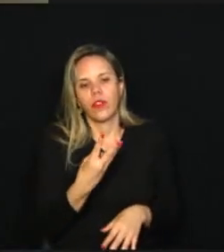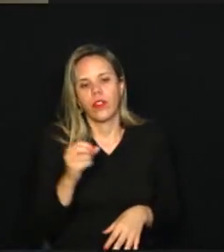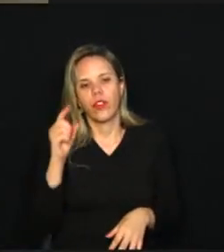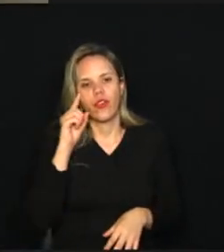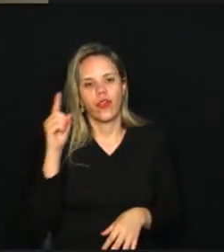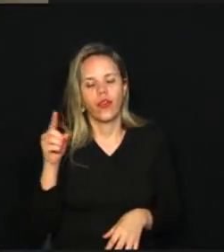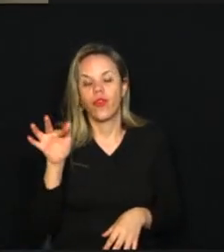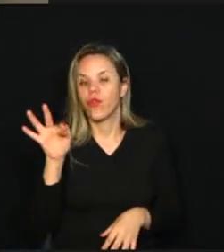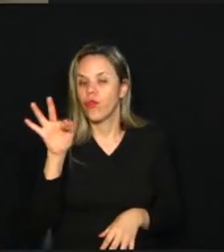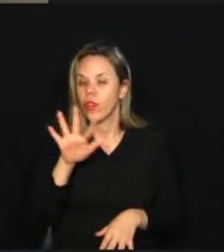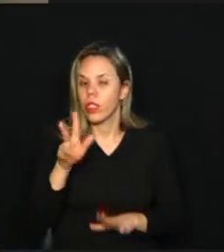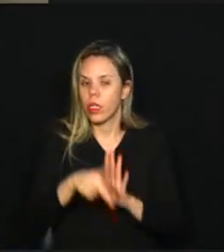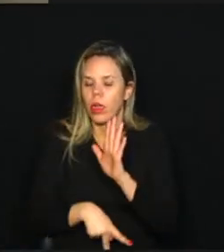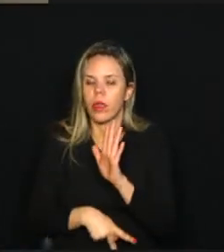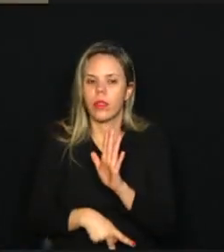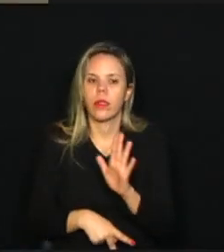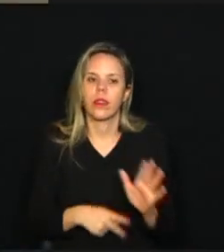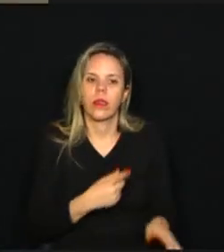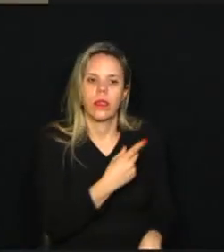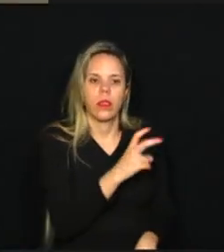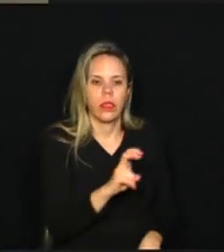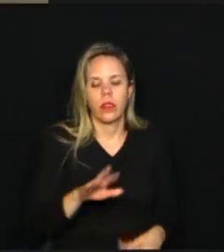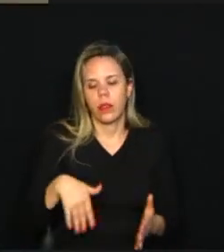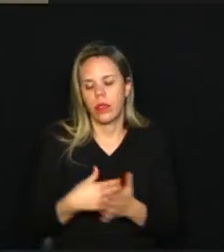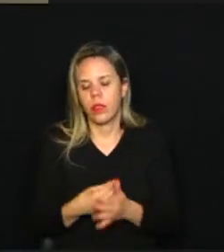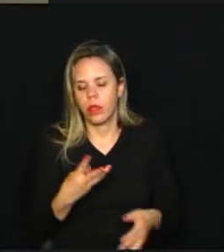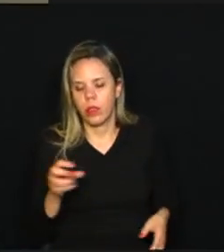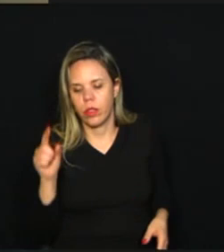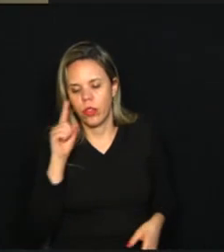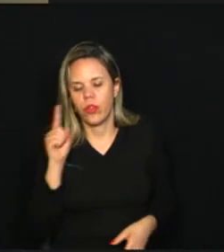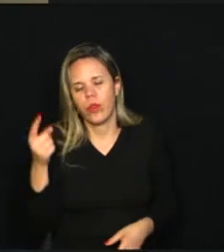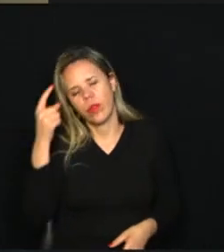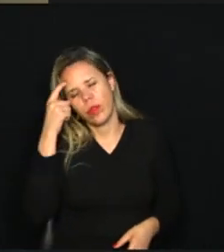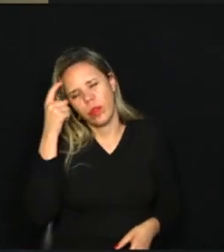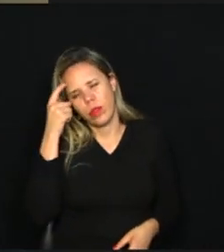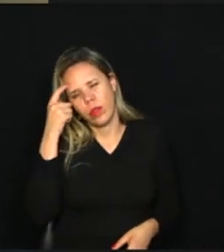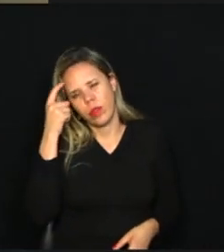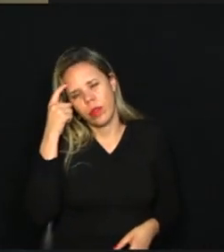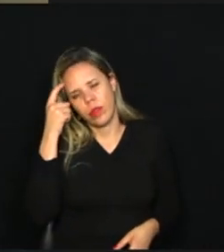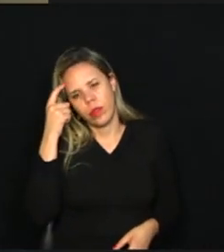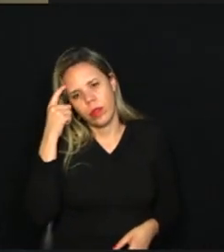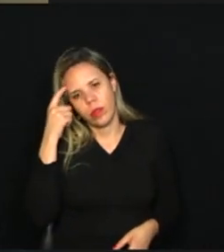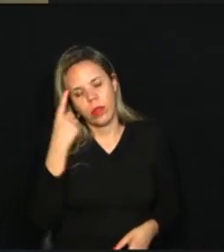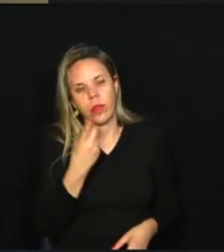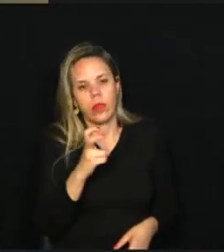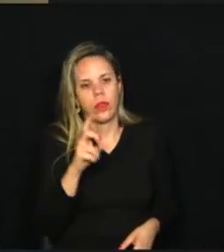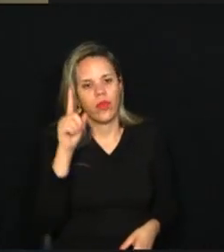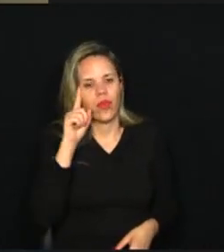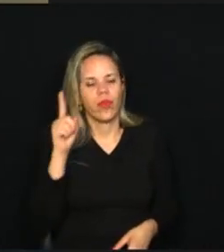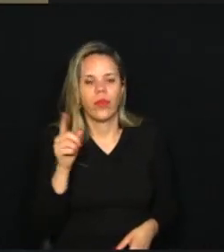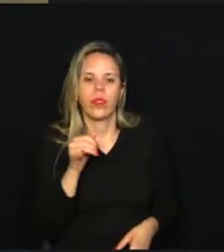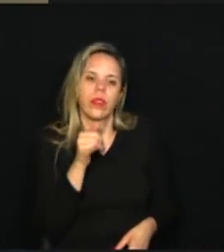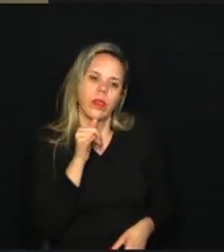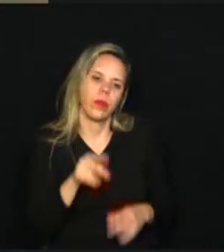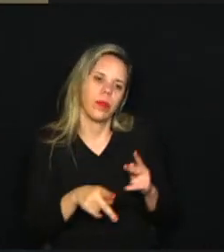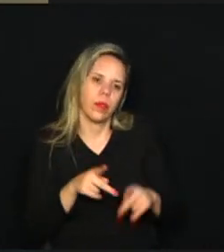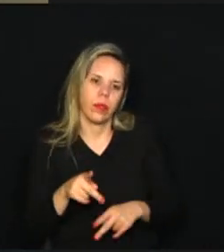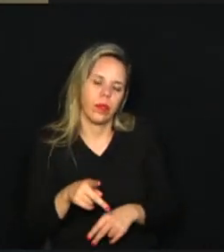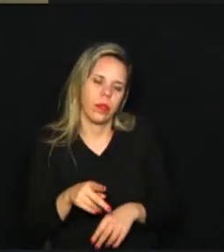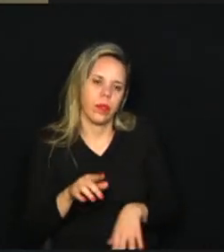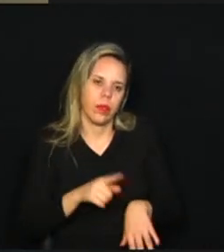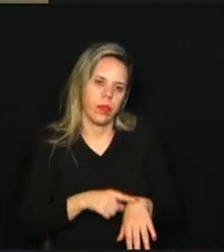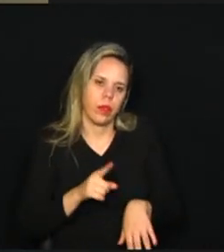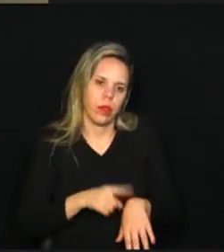federal, ele coloca a periodicidade de 15 a 30 dias, pensando nesses 15 dias sendo o período médio